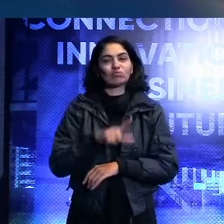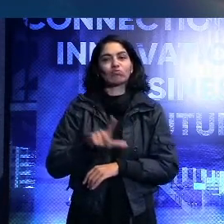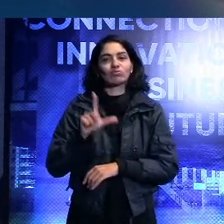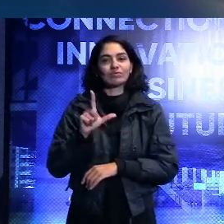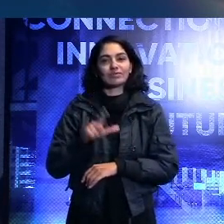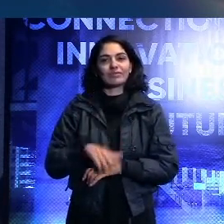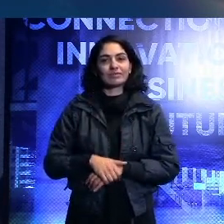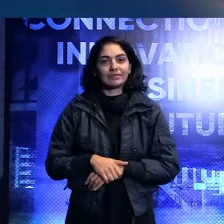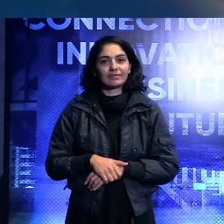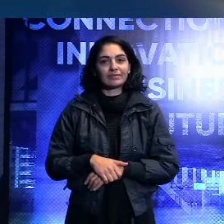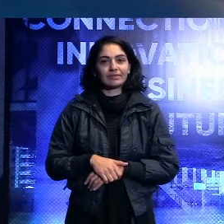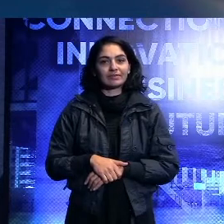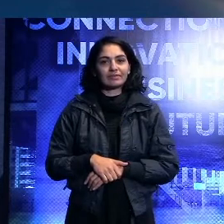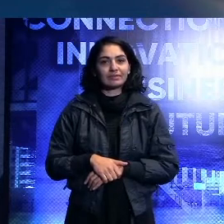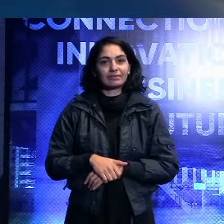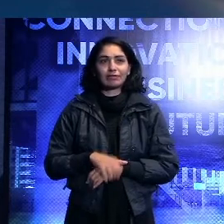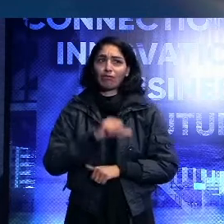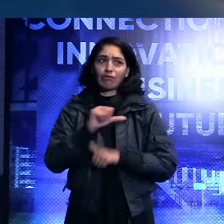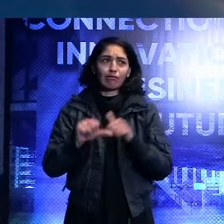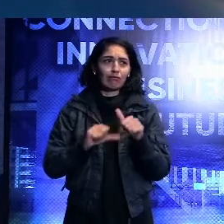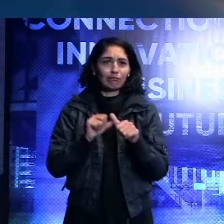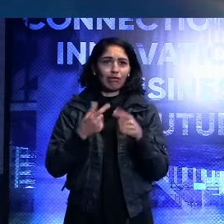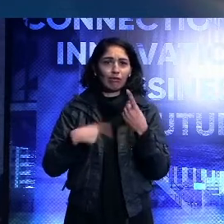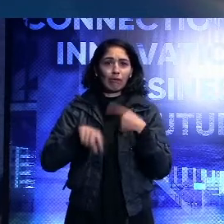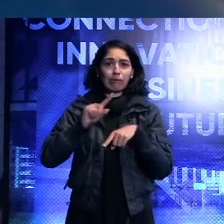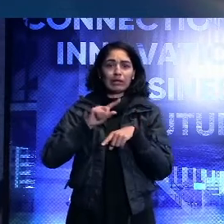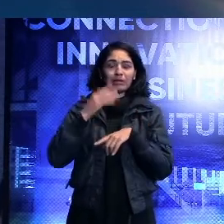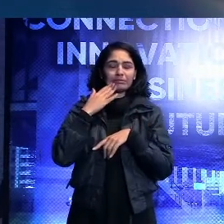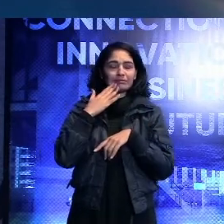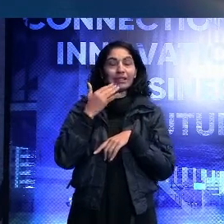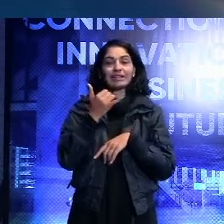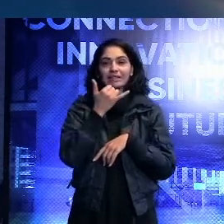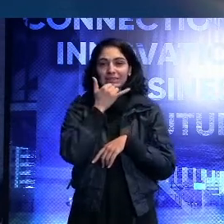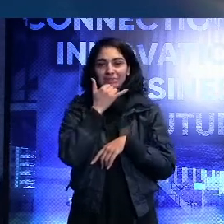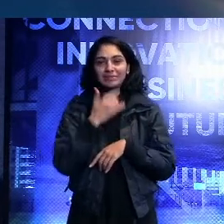Eu estava usando ele de cabeça para baixo. Muito bom. Obrigado.